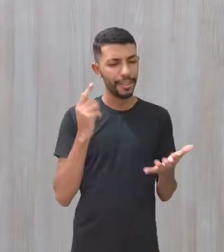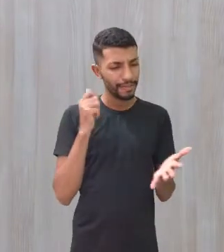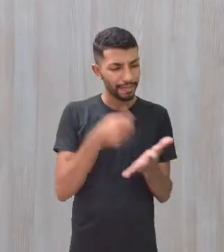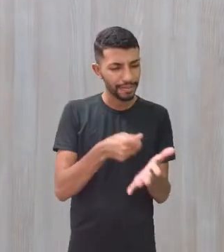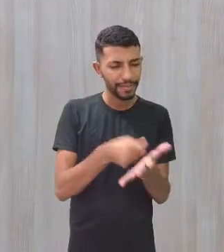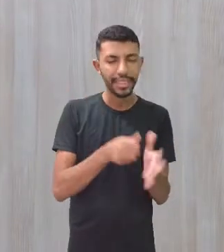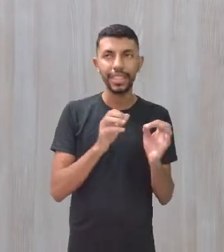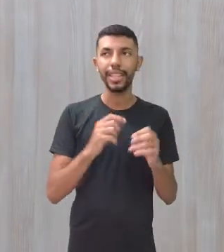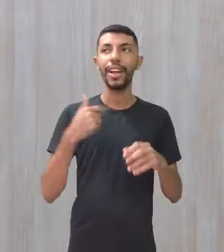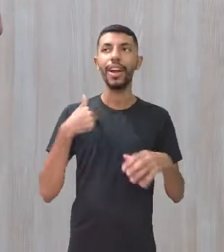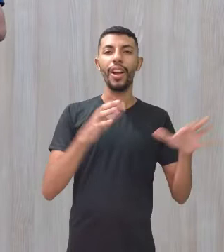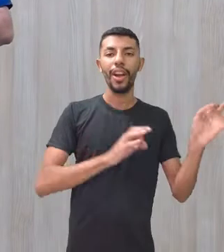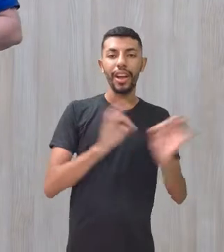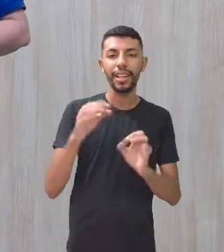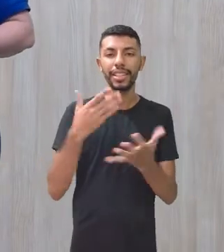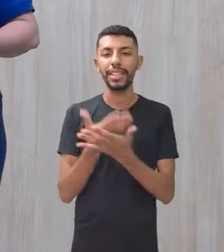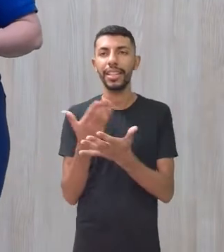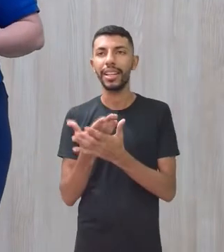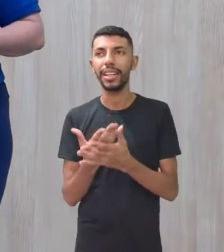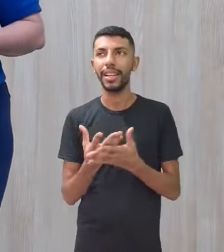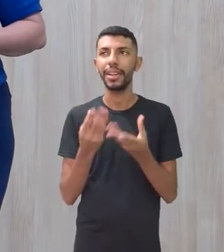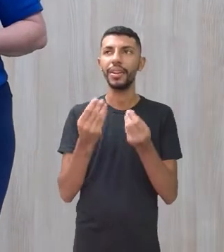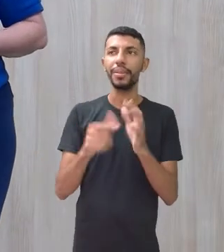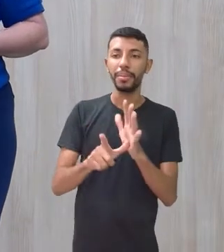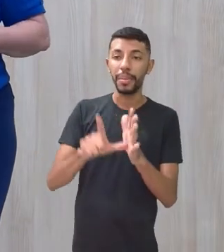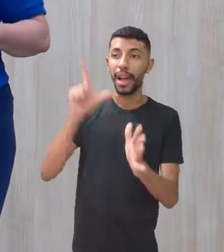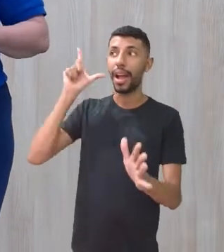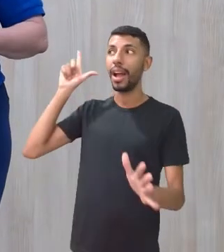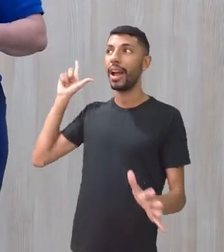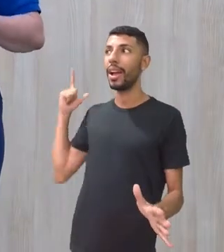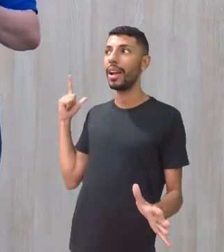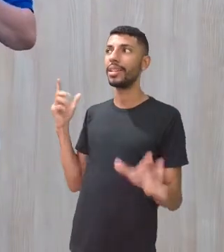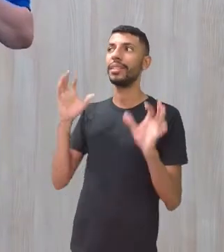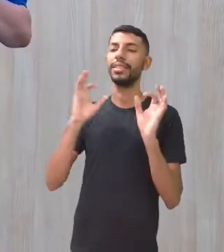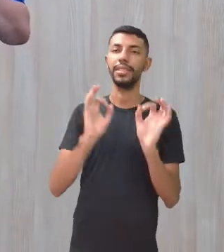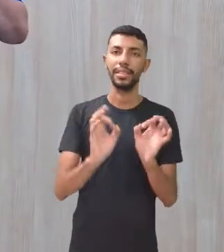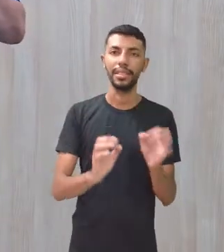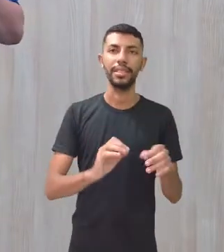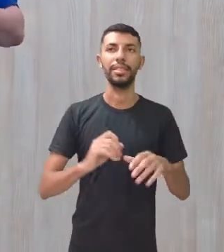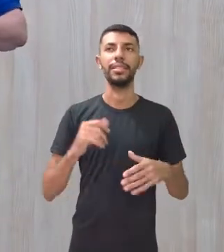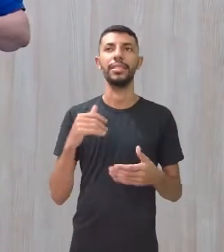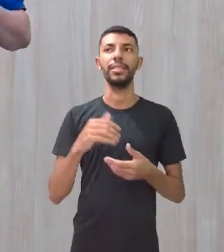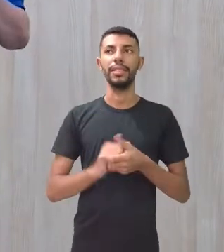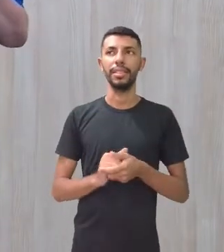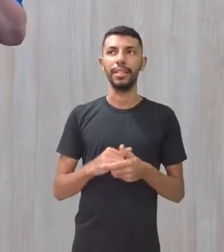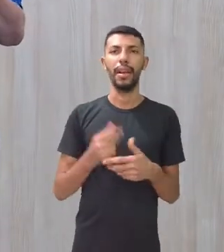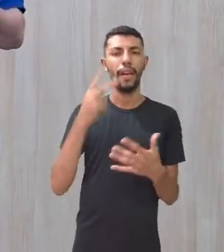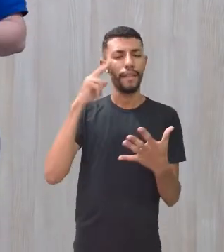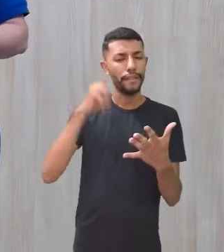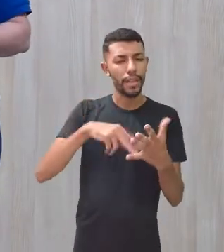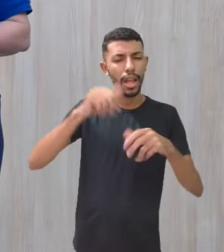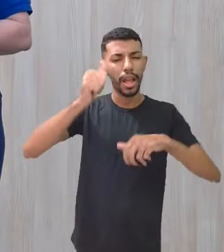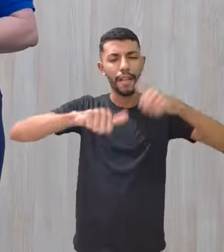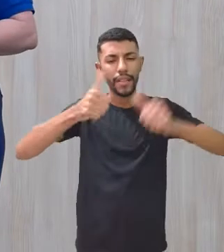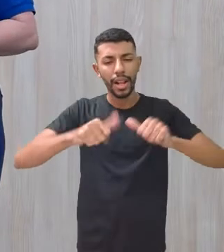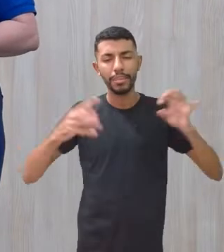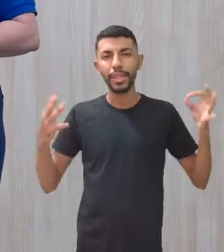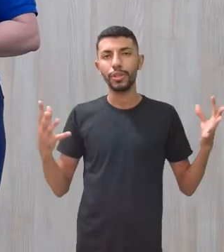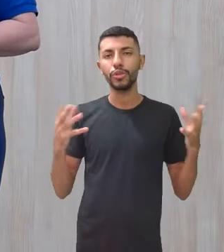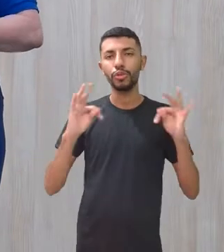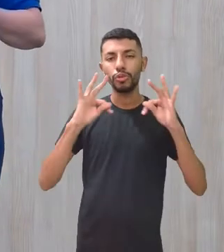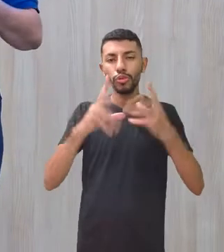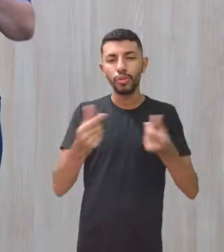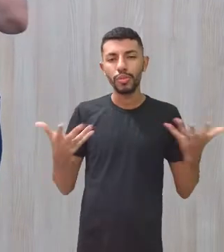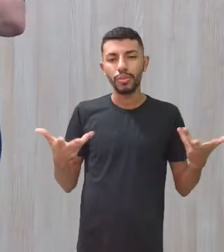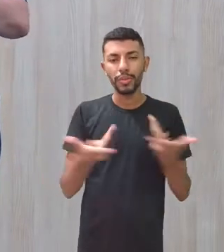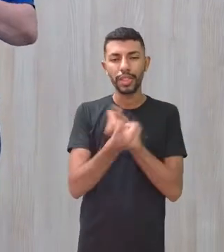gente prepara essa aula com muita antecedência, né? Repassa para que fique tudo maravilhoso, porque